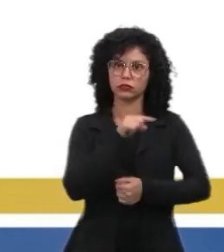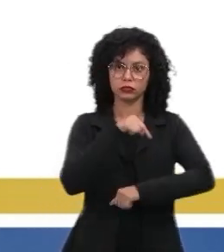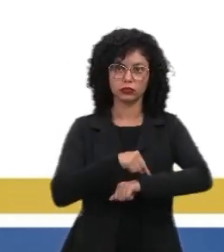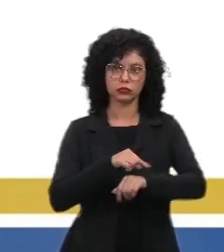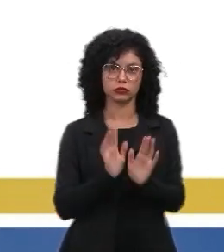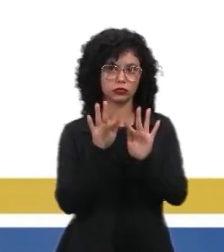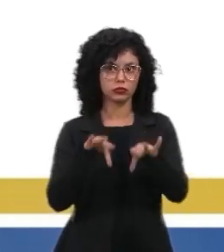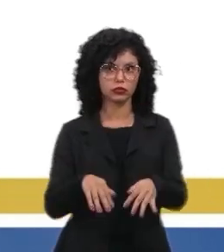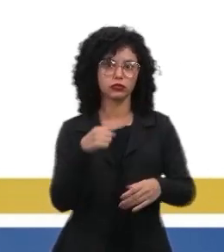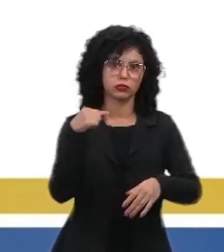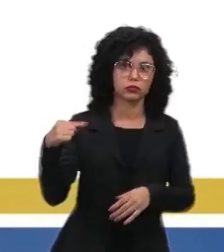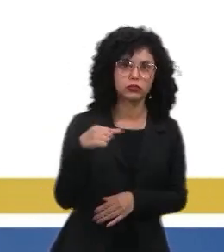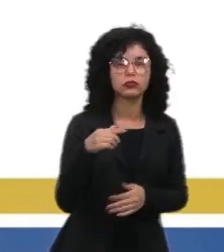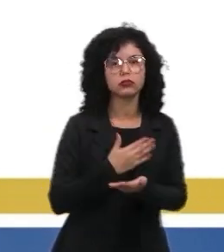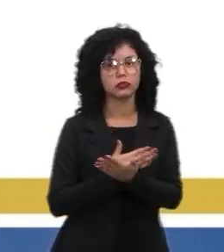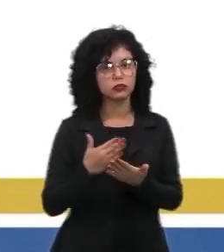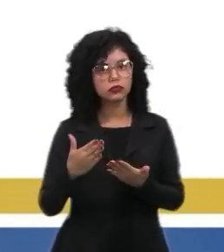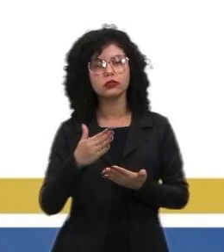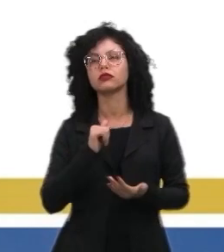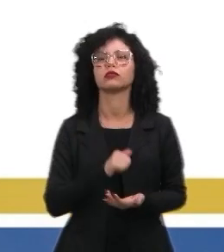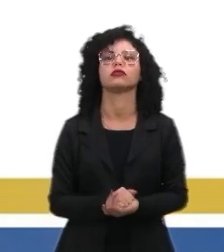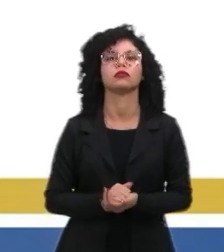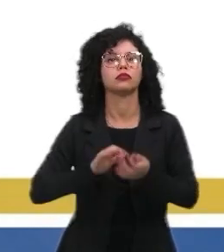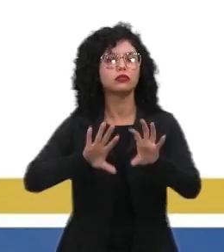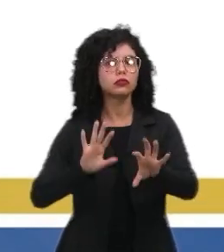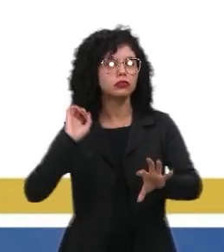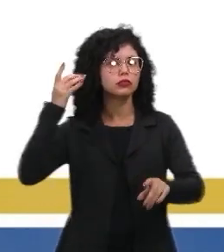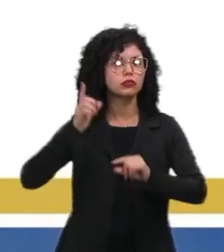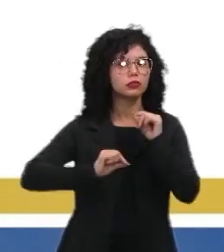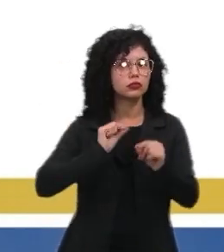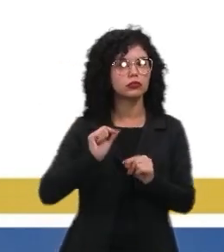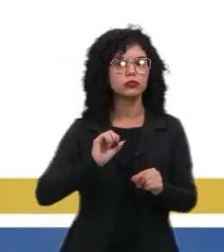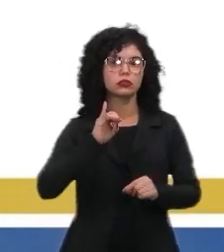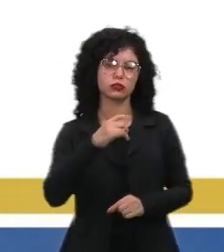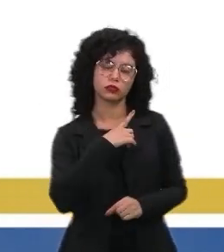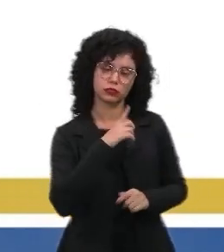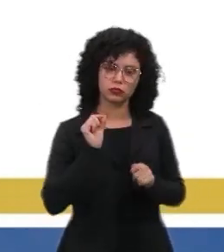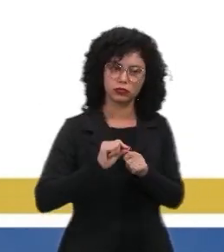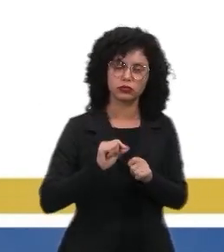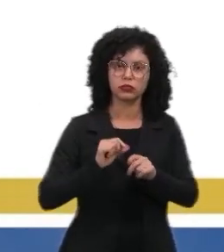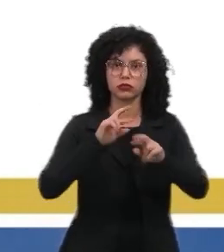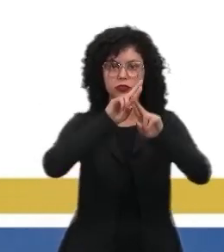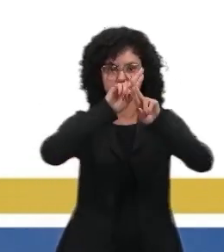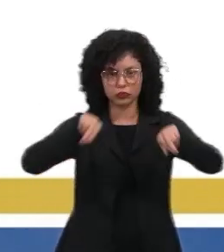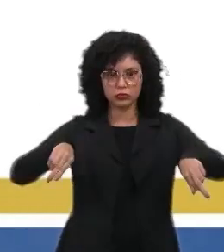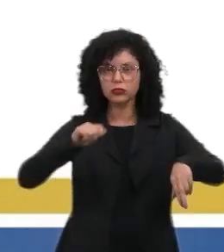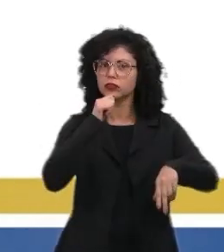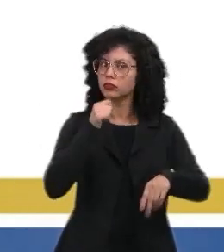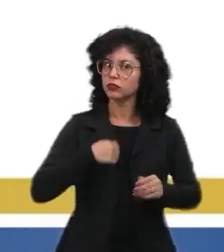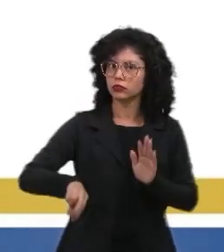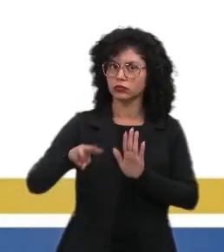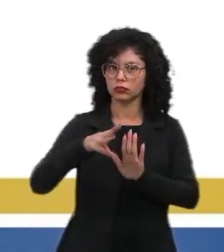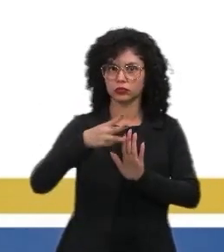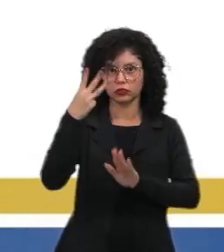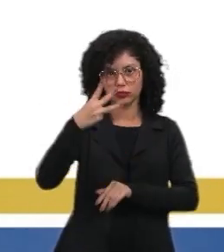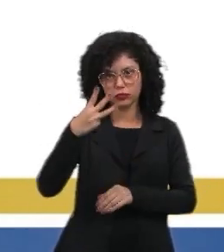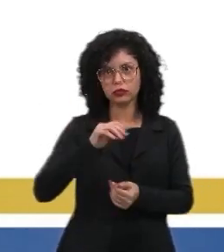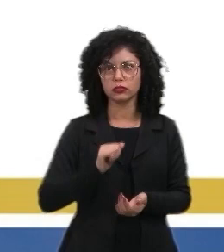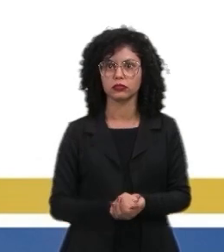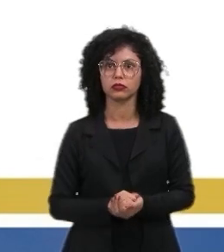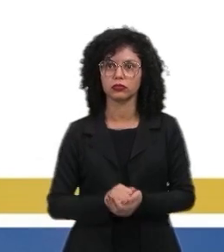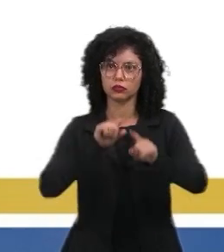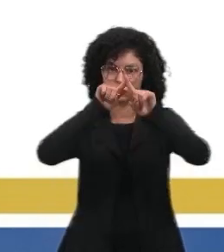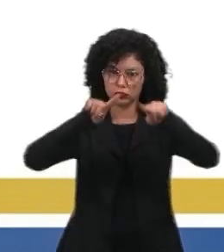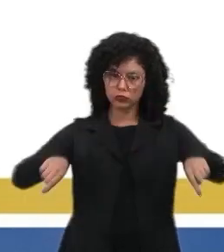tempo final menos tempo inicial. Dessa maneira, se você fazer aí uma regrinha de 3, você vai perceber o que? Faz um